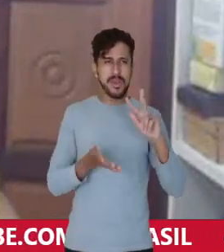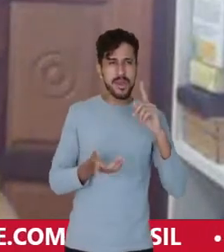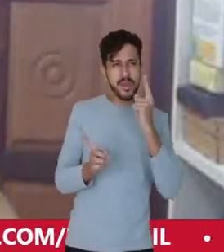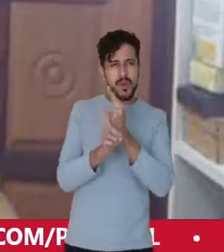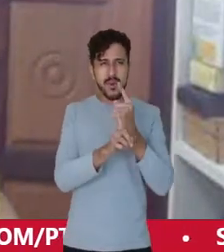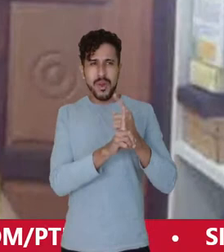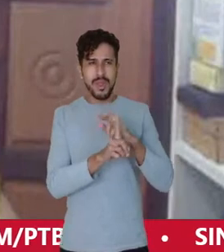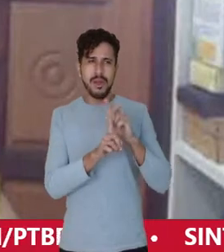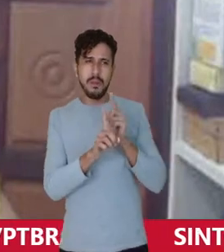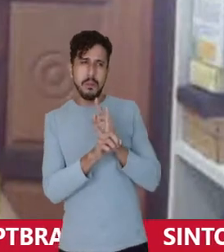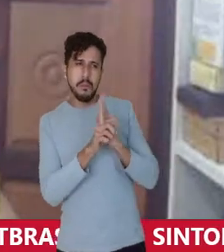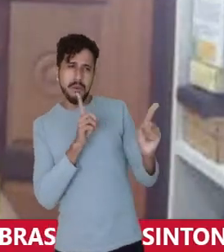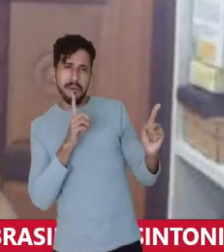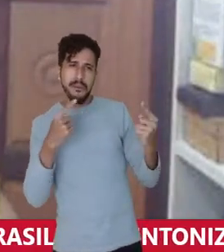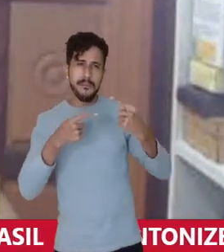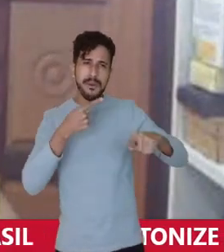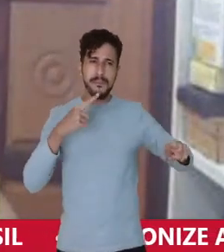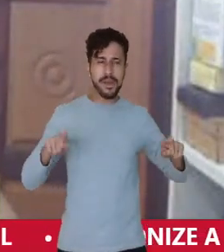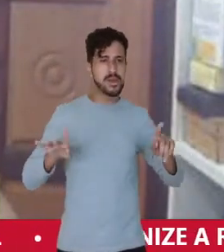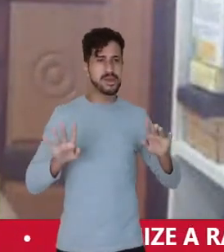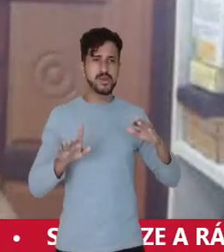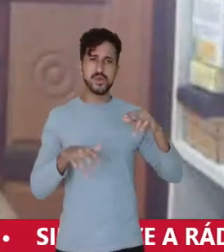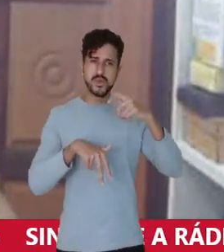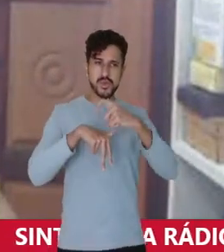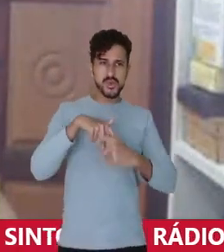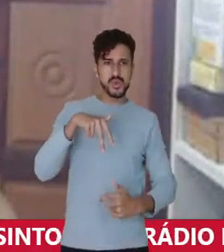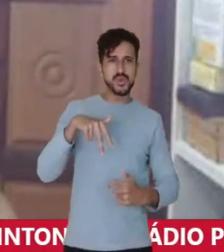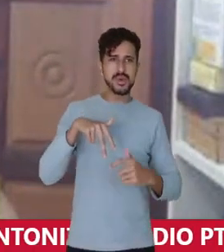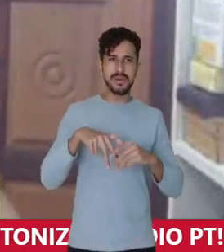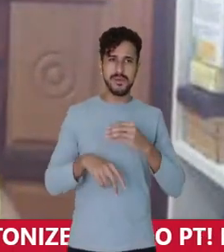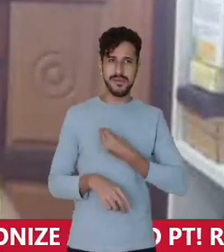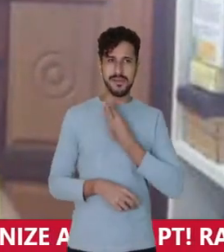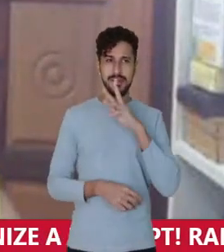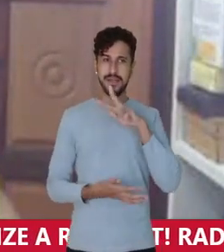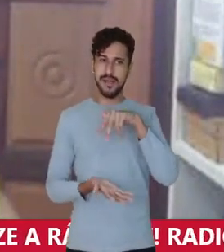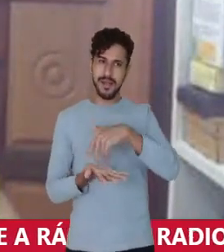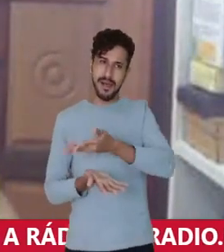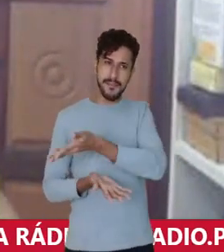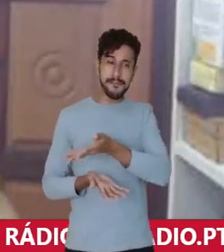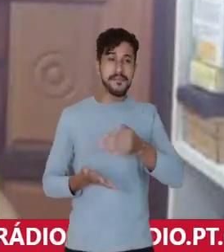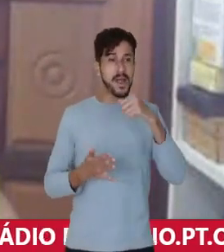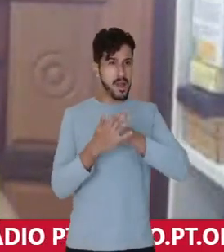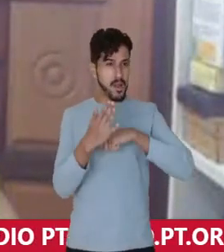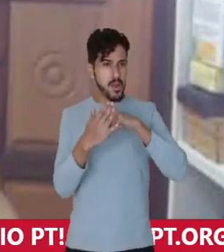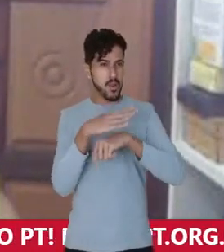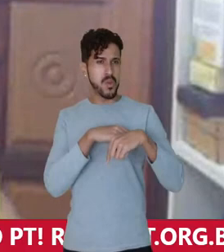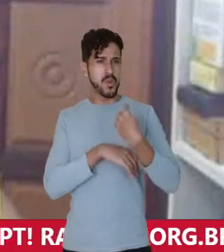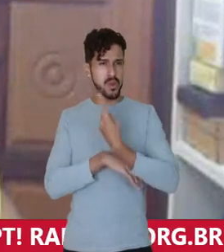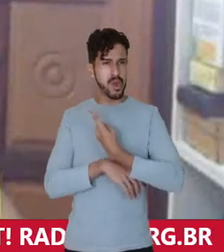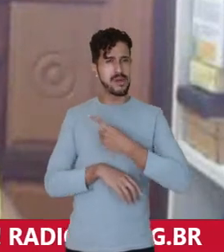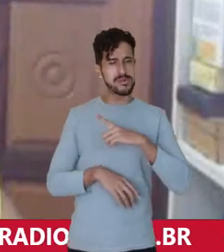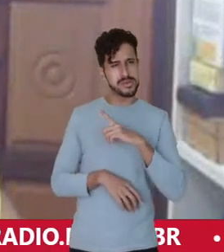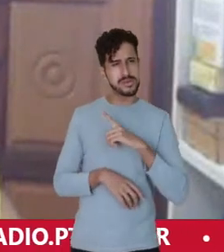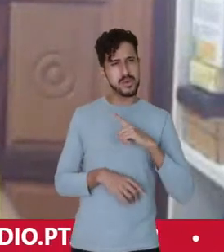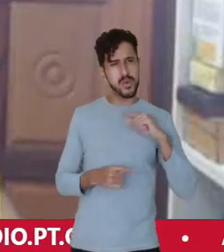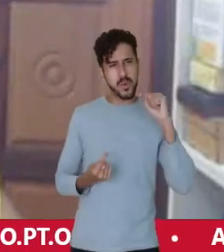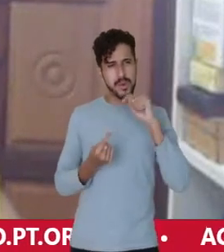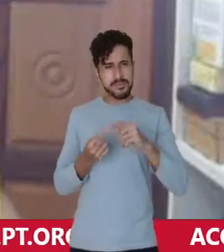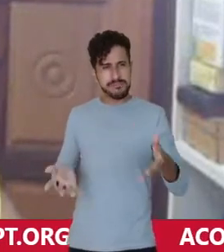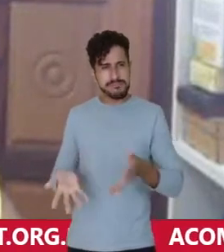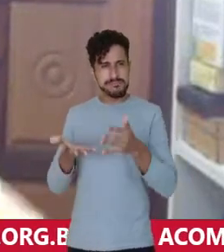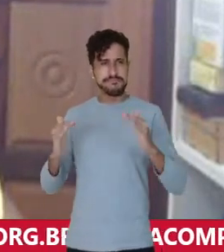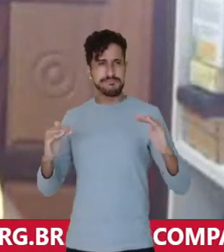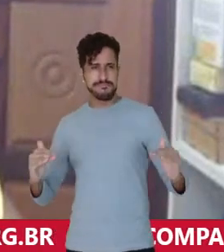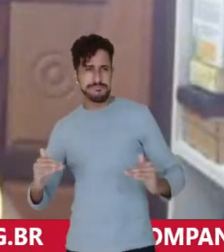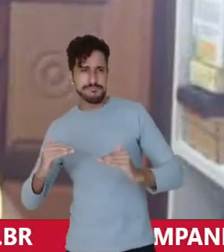não de desencontro entre os sujeitos e as sujeitas que lá estão, né? E essa luta que a gente tem para fazer com que a